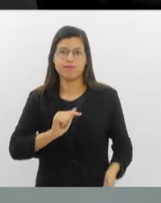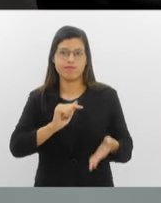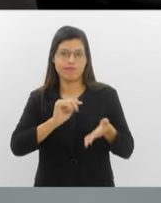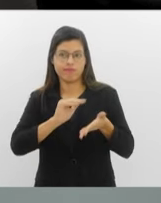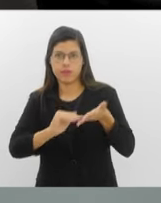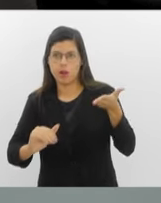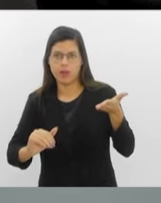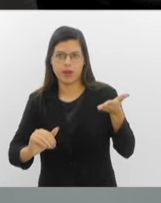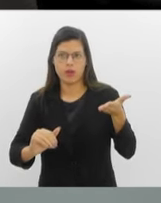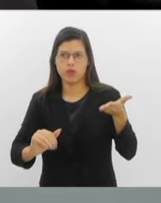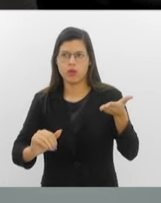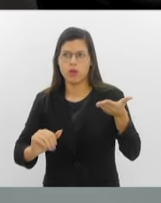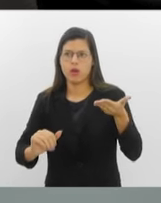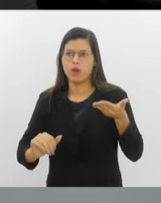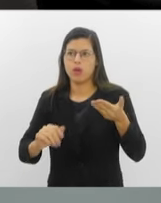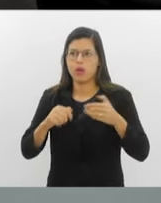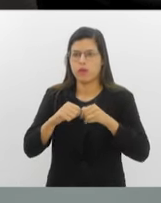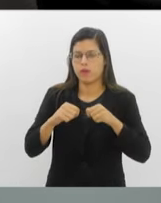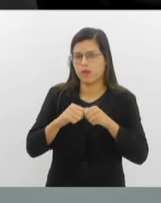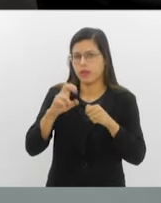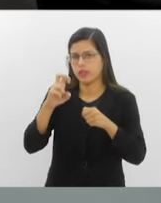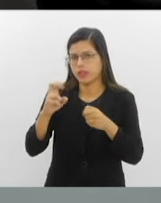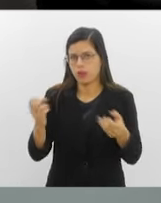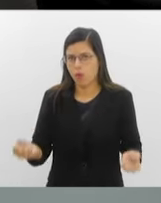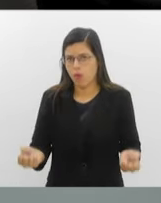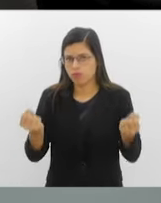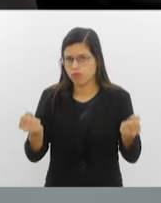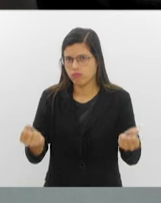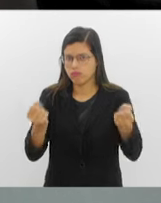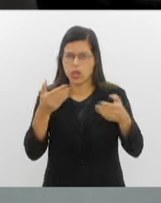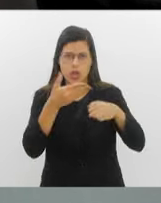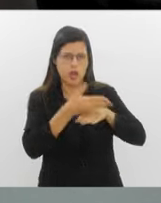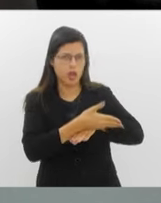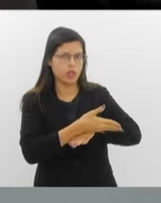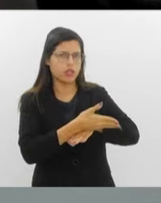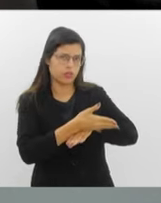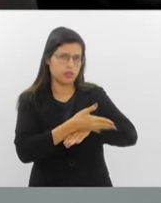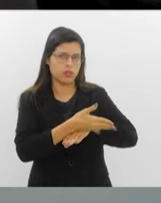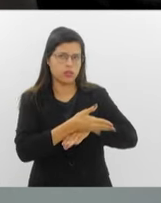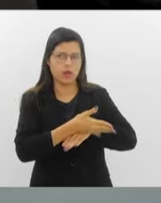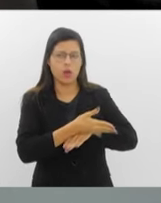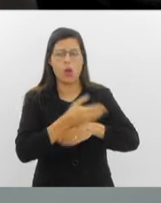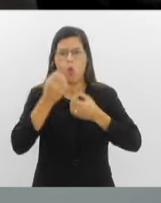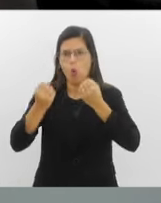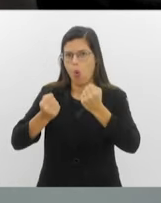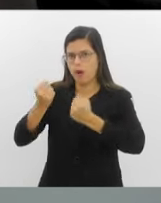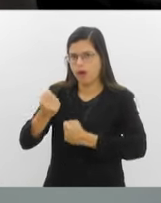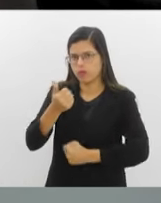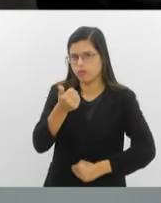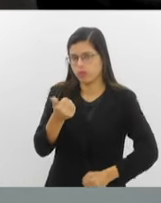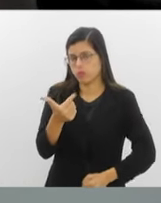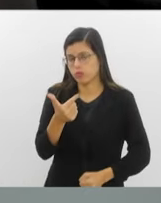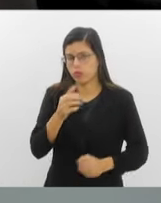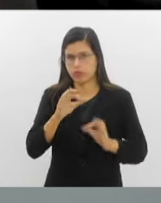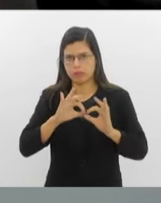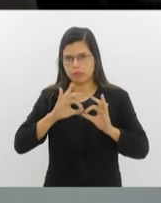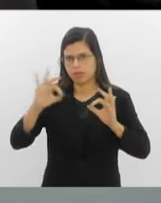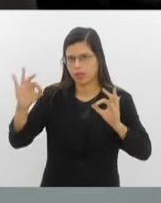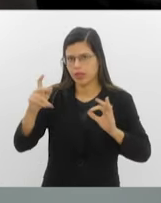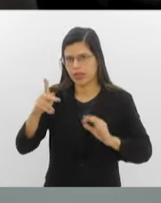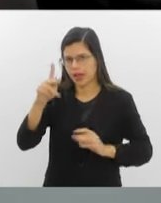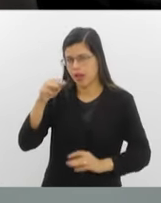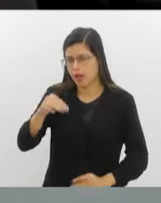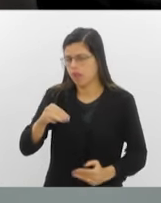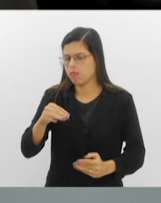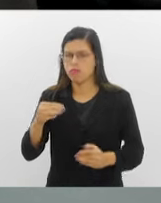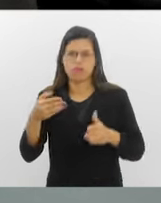eliminatória. Ou seja, foi lá, fez as 5 barras necessárias, está dentro. Né, correu os 12 quilômetros, está dentro. Então,